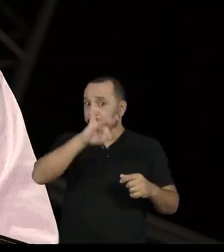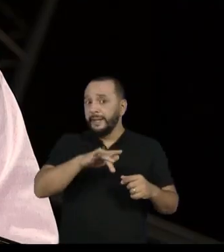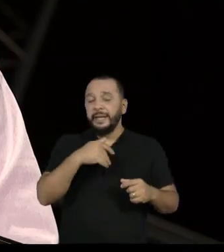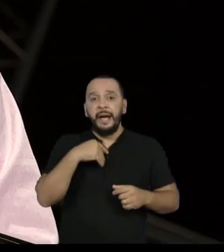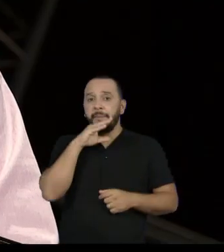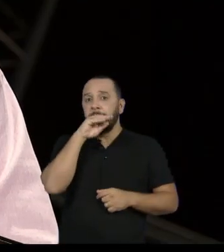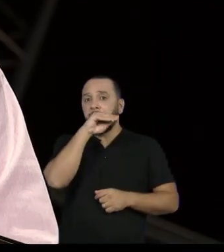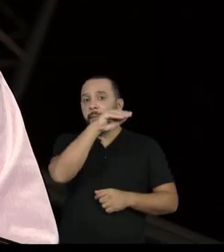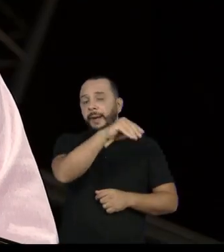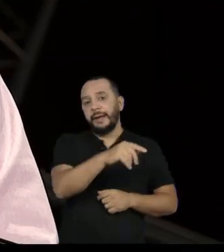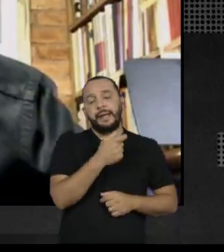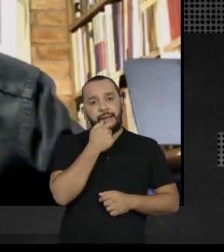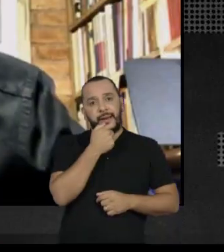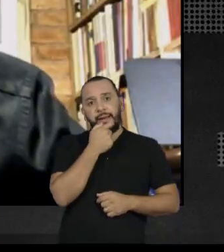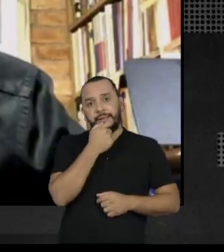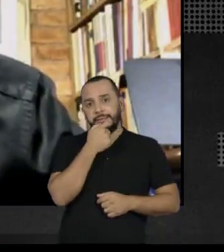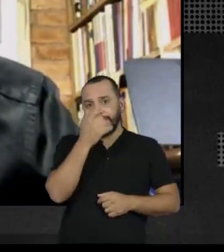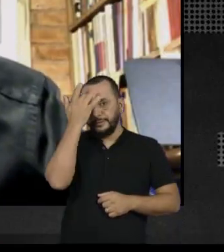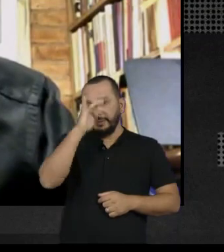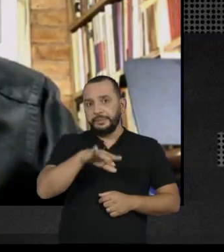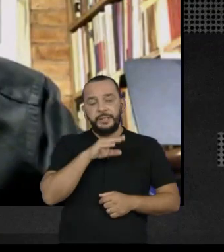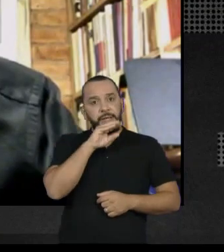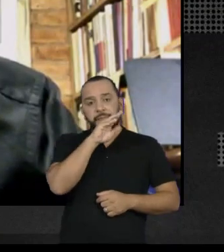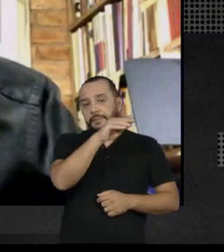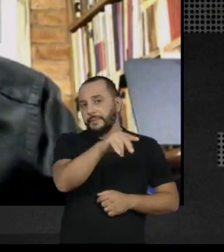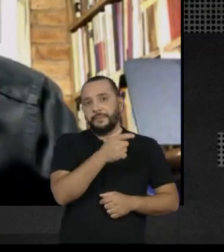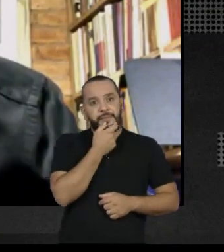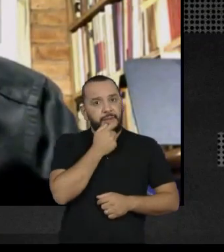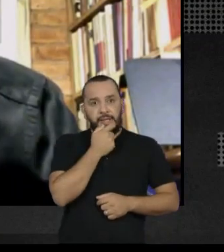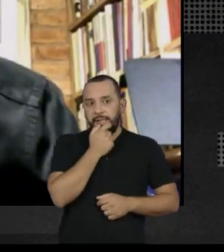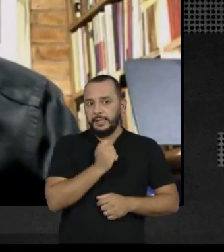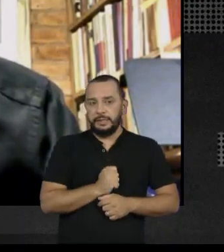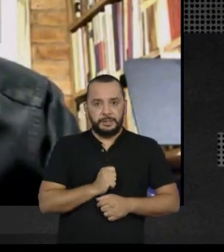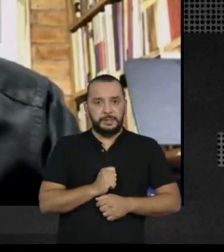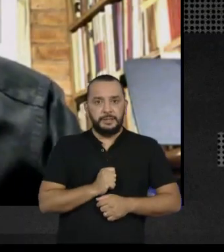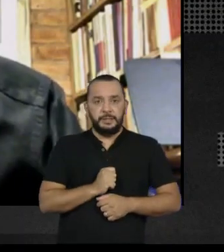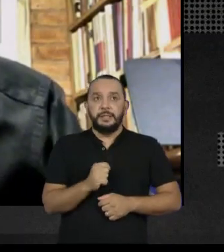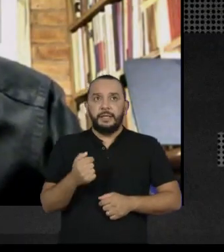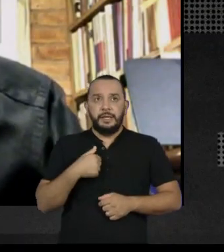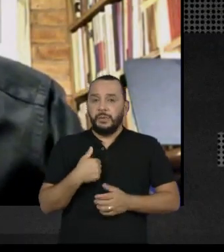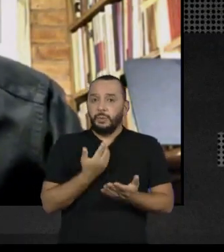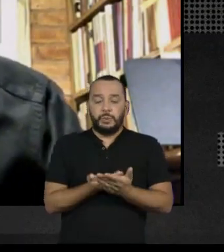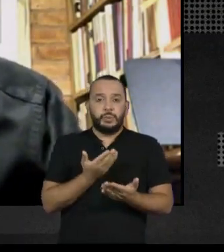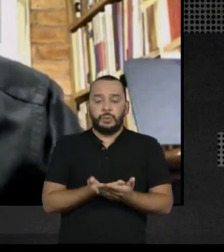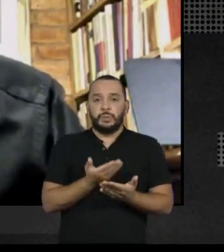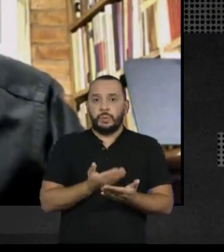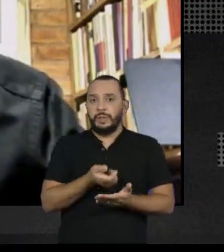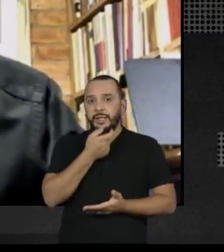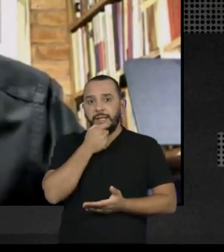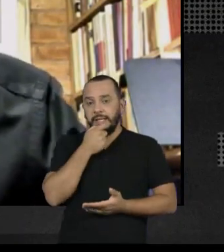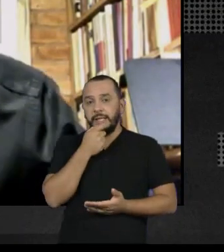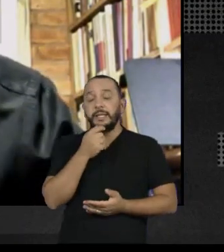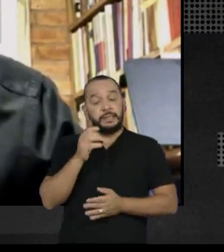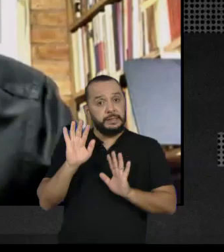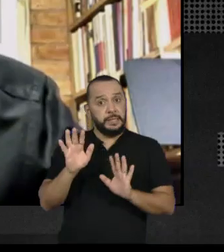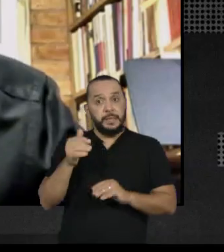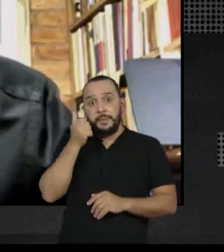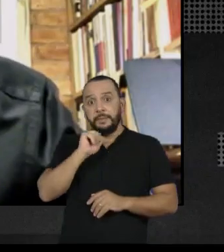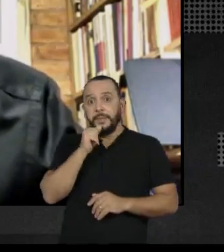ensaiar. Muito bem, nós vamos conseguir. E conseguiram. E aí, então, eu fui lá fazer uma